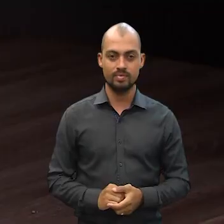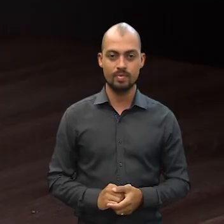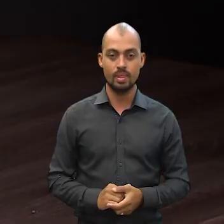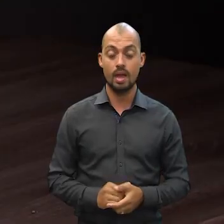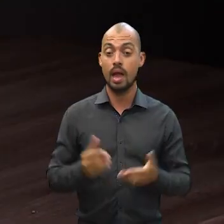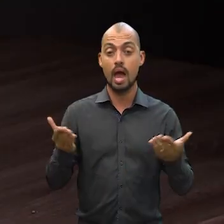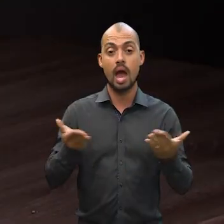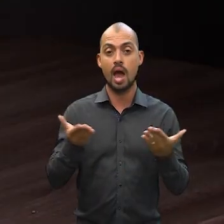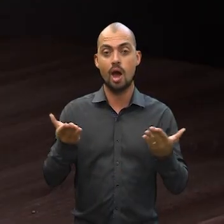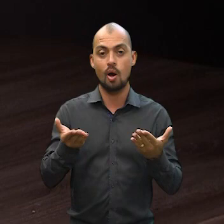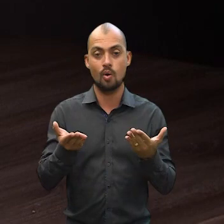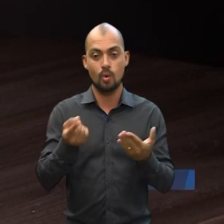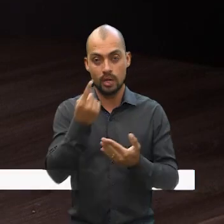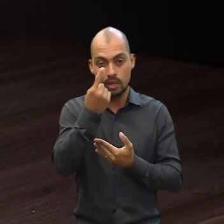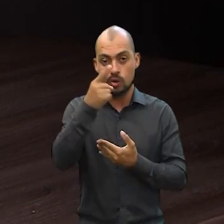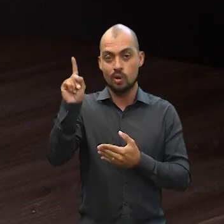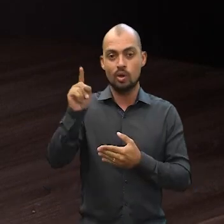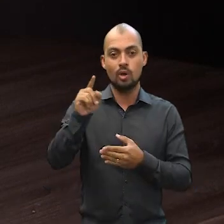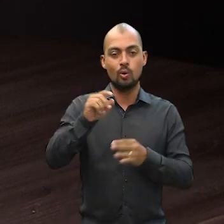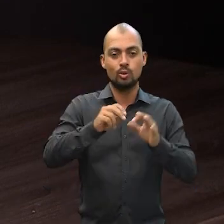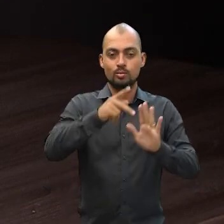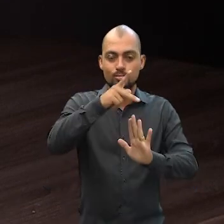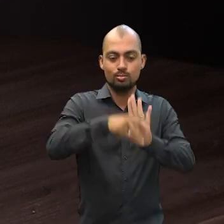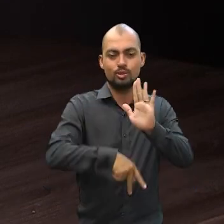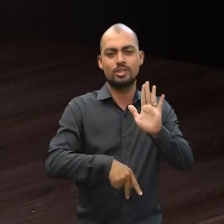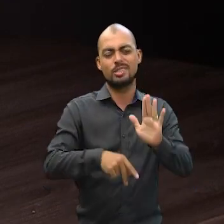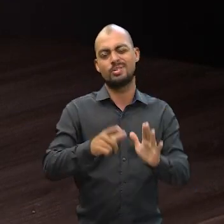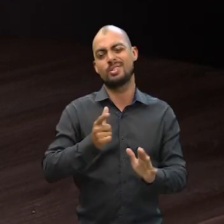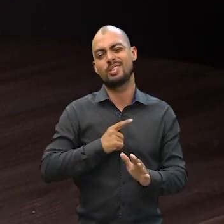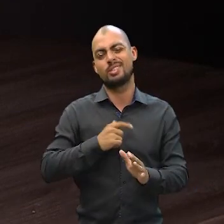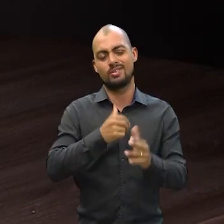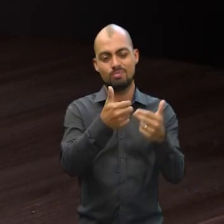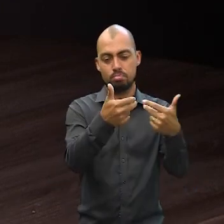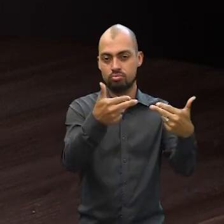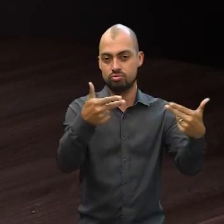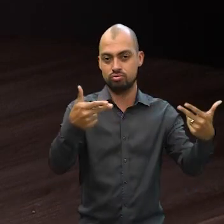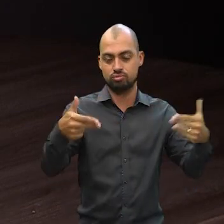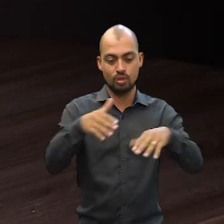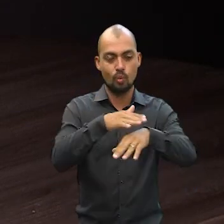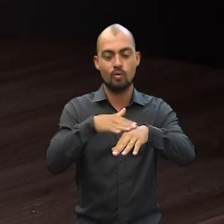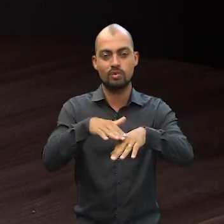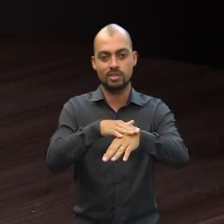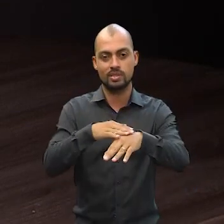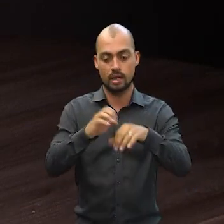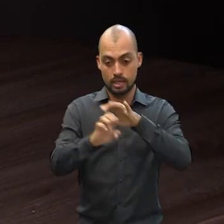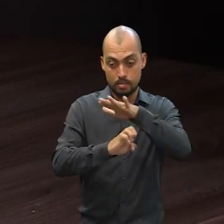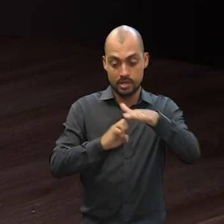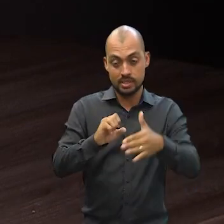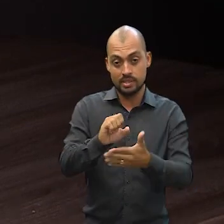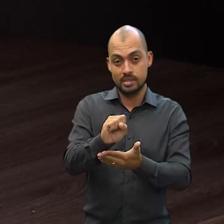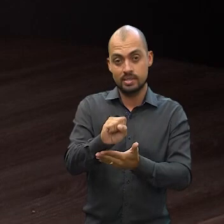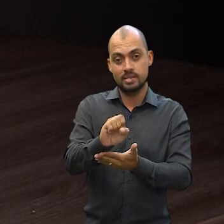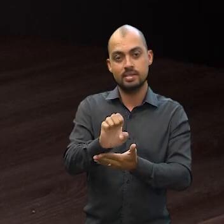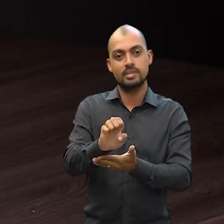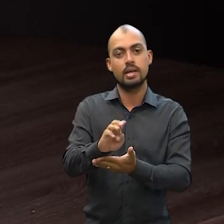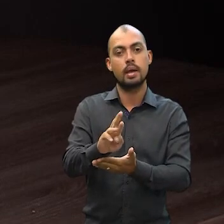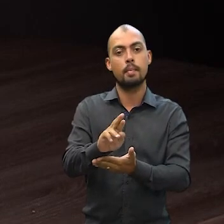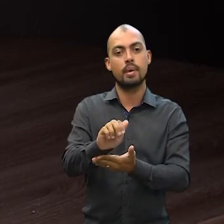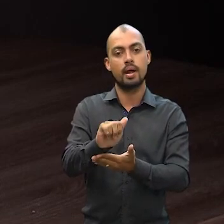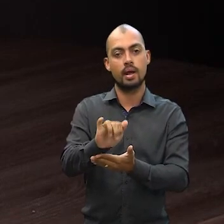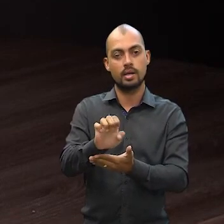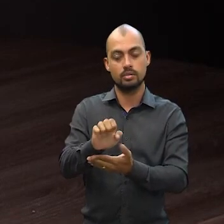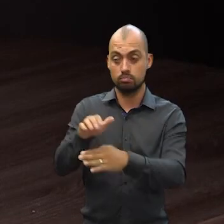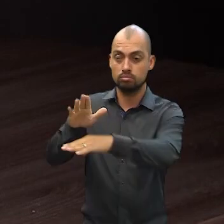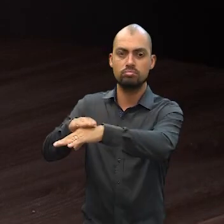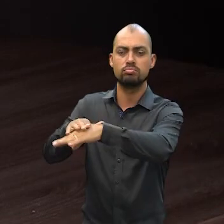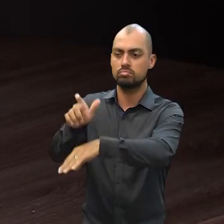E no nosso último programa ficou muita coisa para conversar com o Sebrae. Então o João está de volta